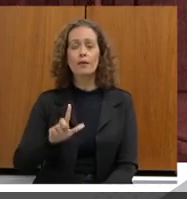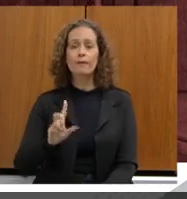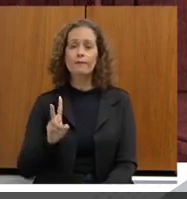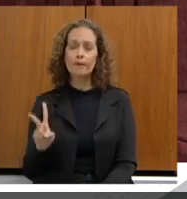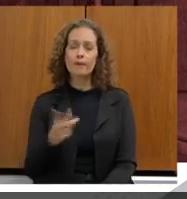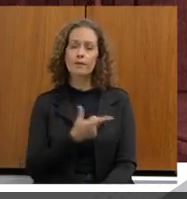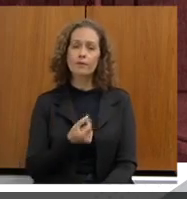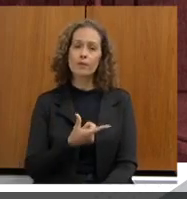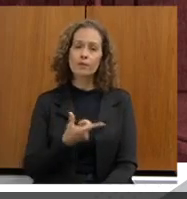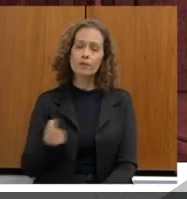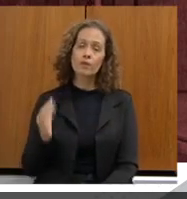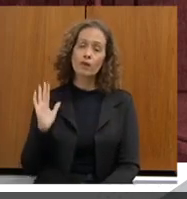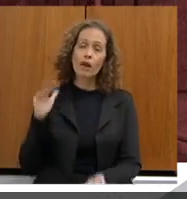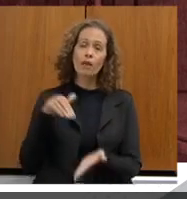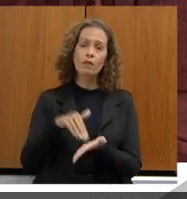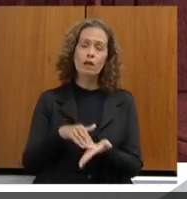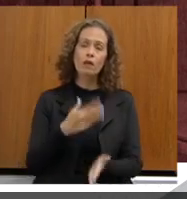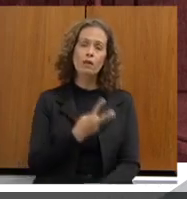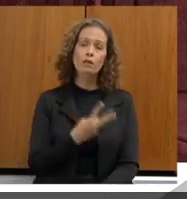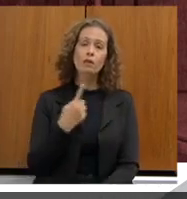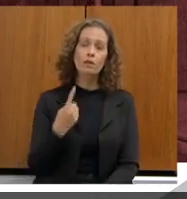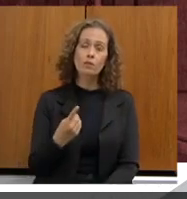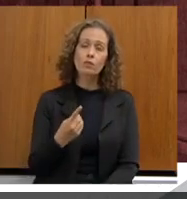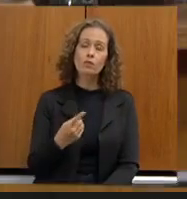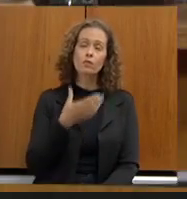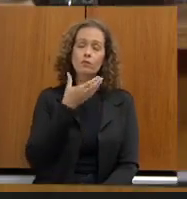para até 31